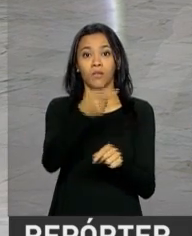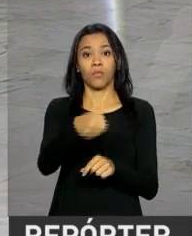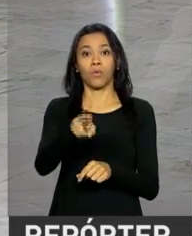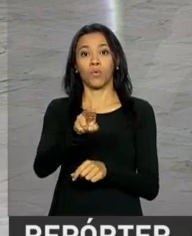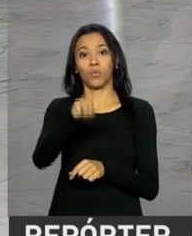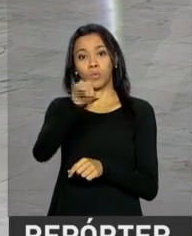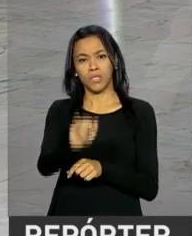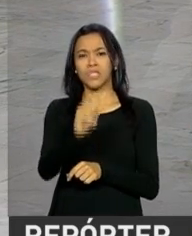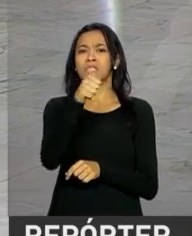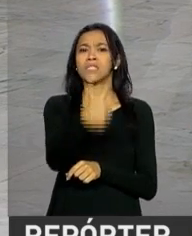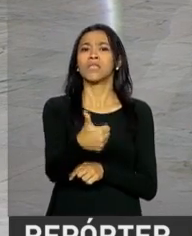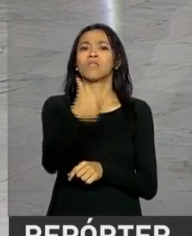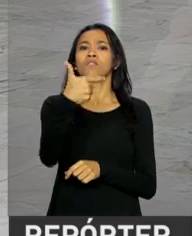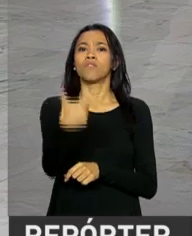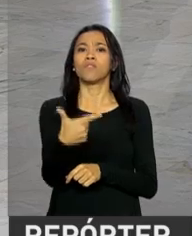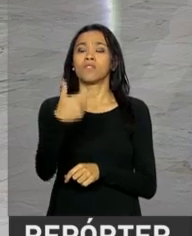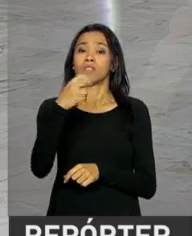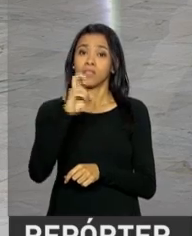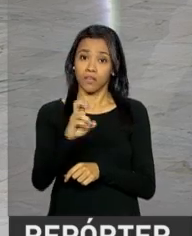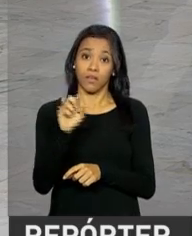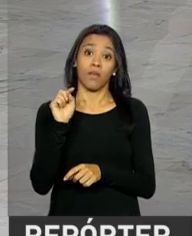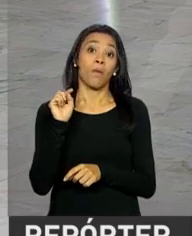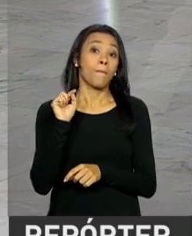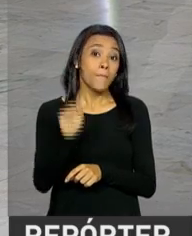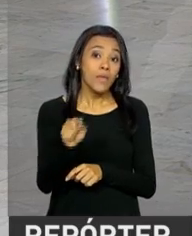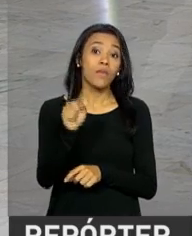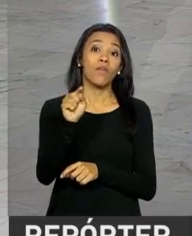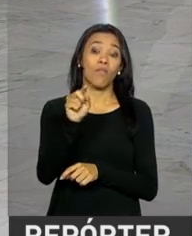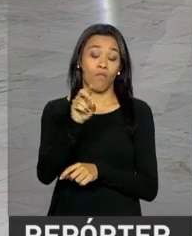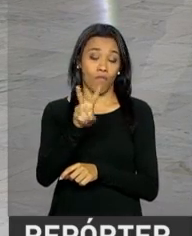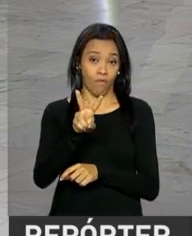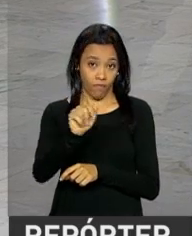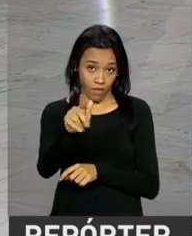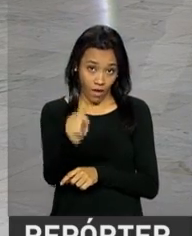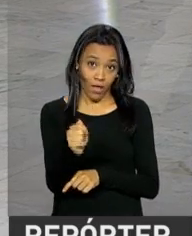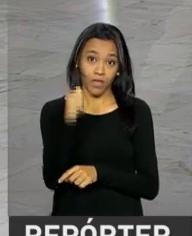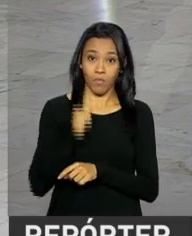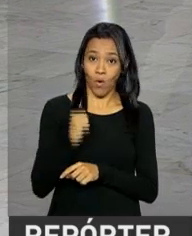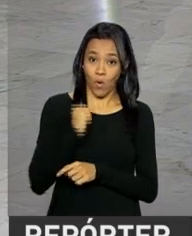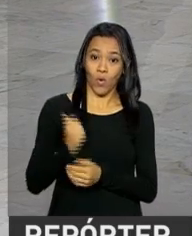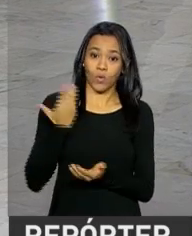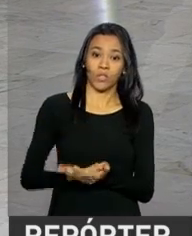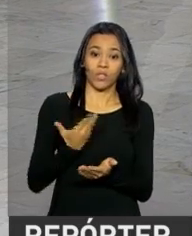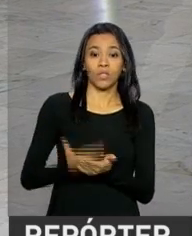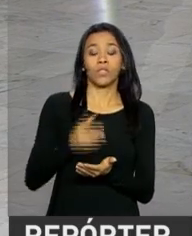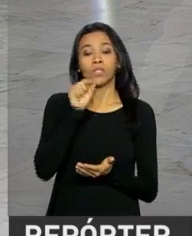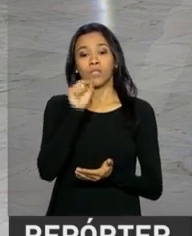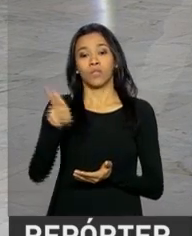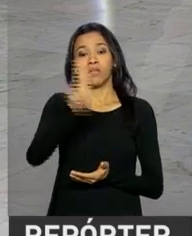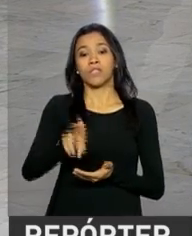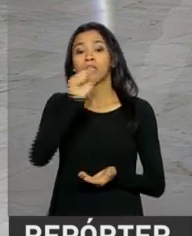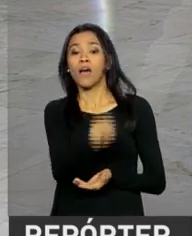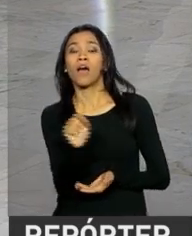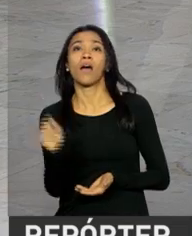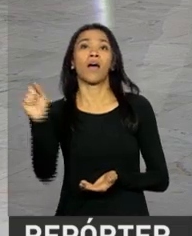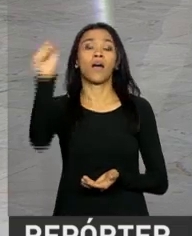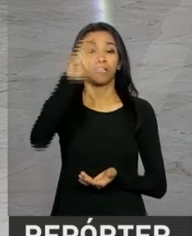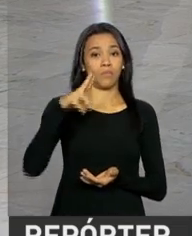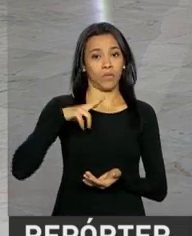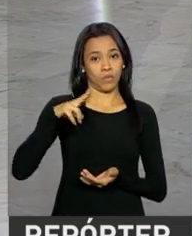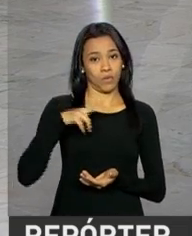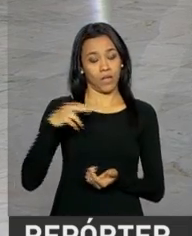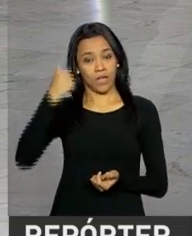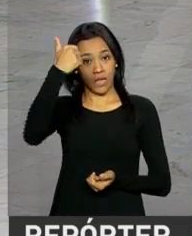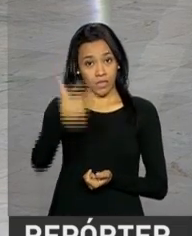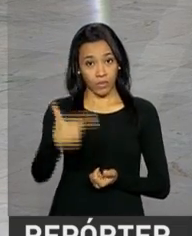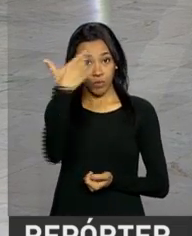125 mil vagas de bolsas parciais e integrais em universidades particulares. A segunda